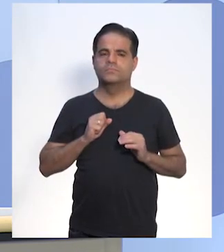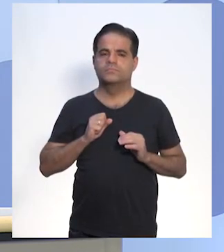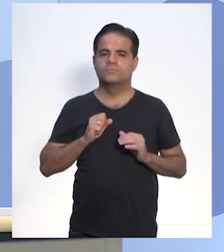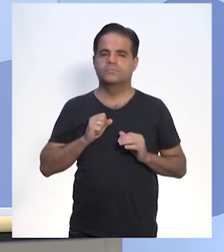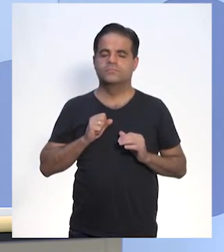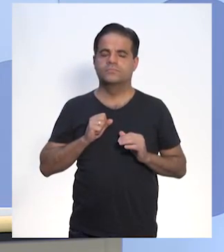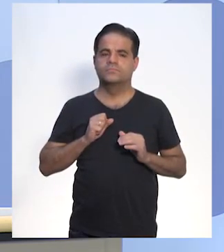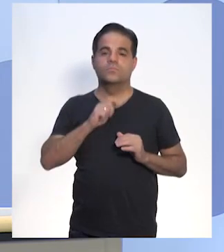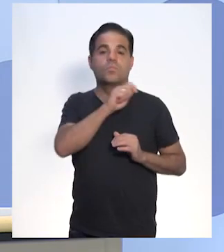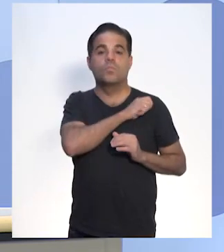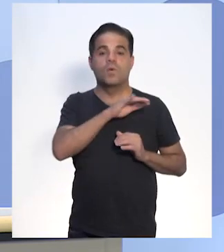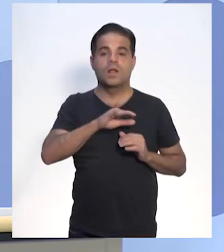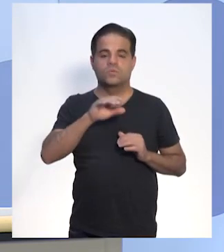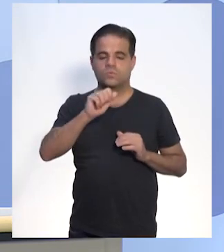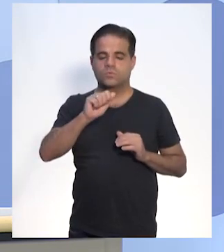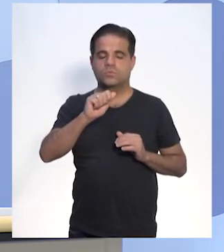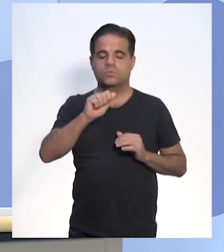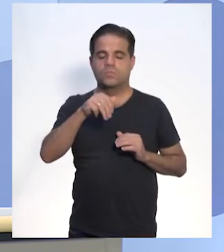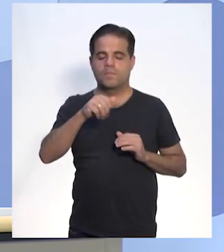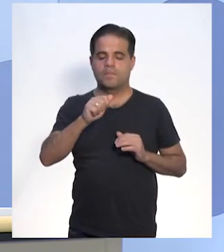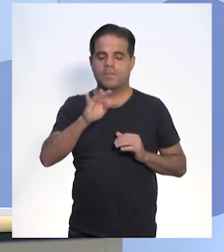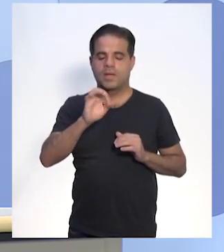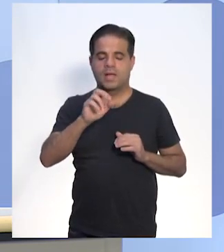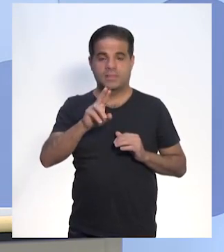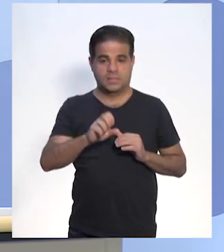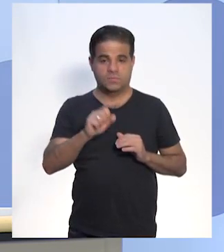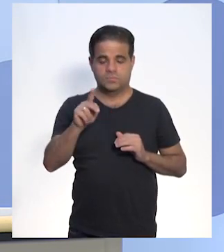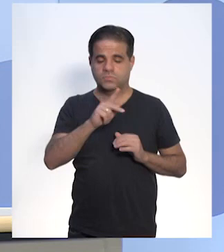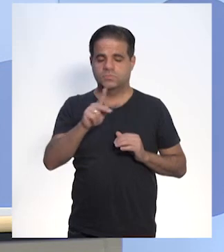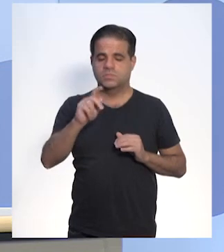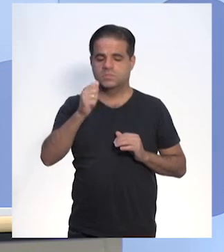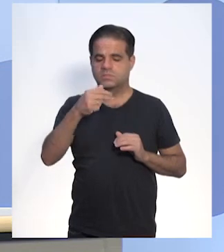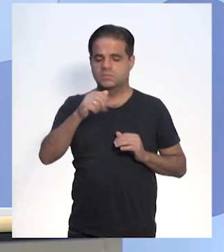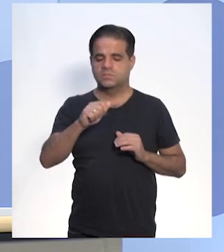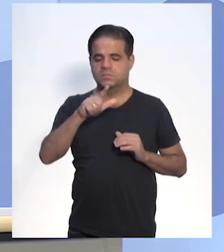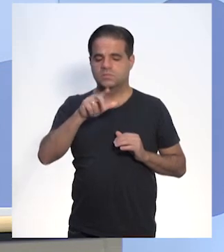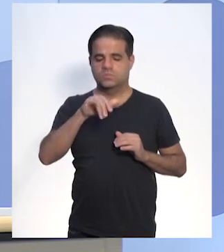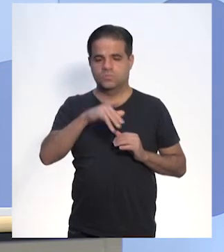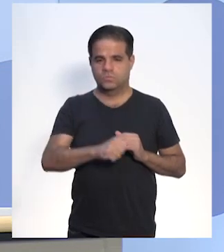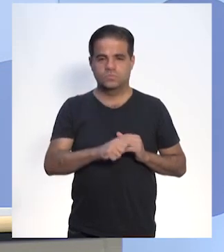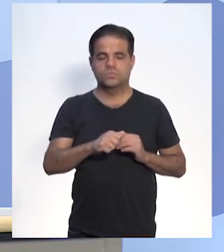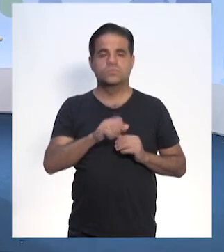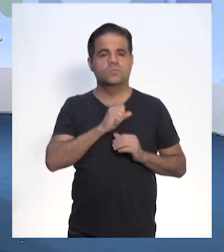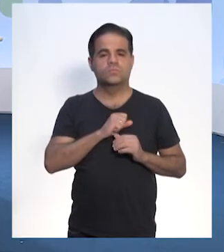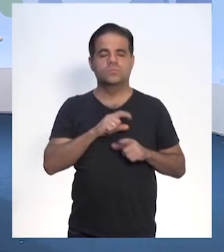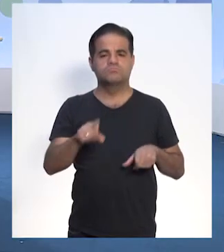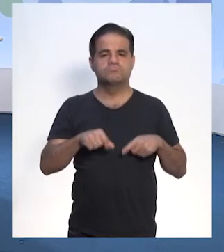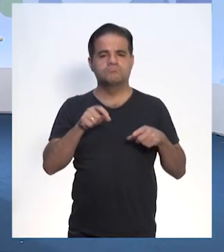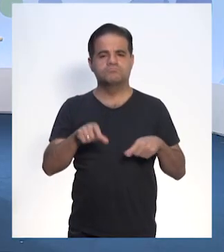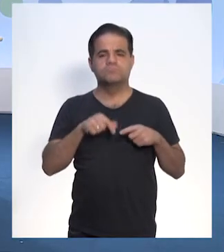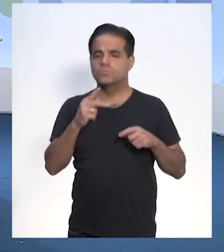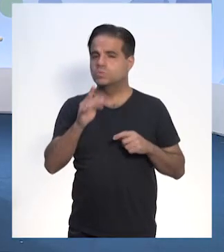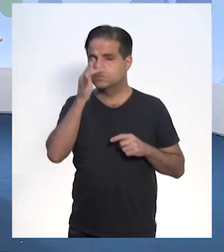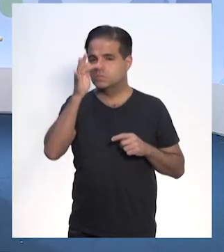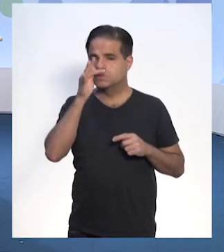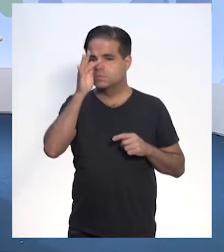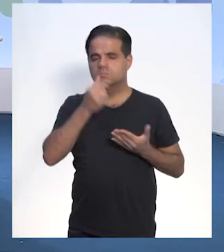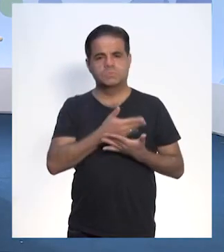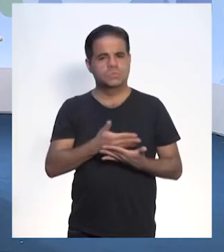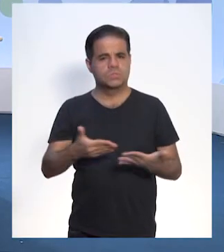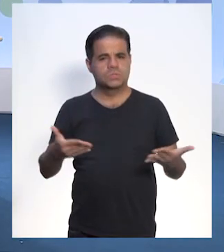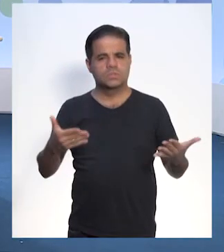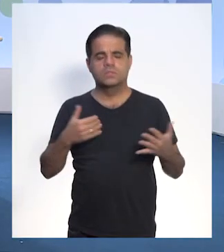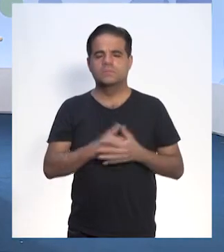aluna Yasmin, do Pro Rubens. Enredo, tempo, narrador e personagem são os elementos da narrativa. Então, acho que ele não